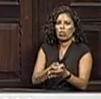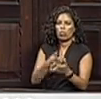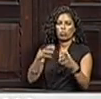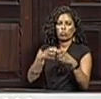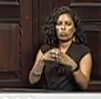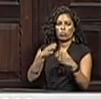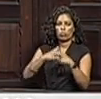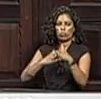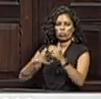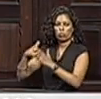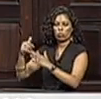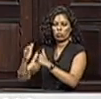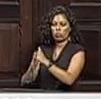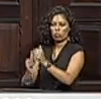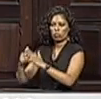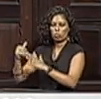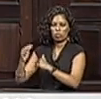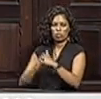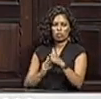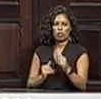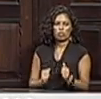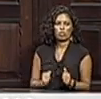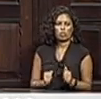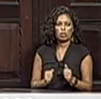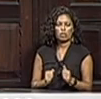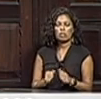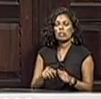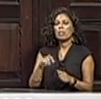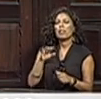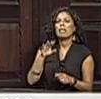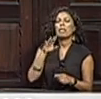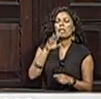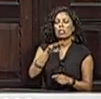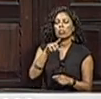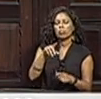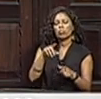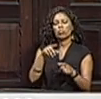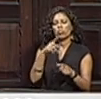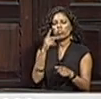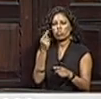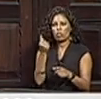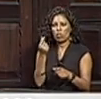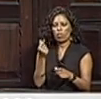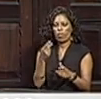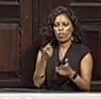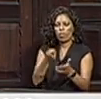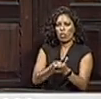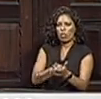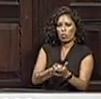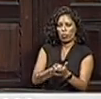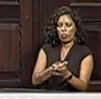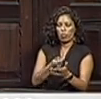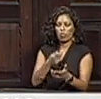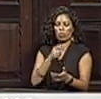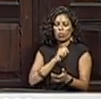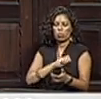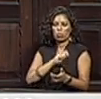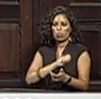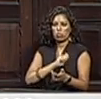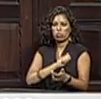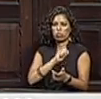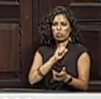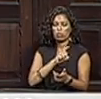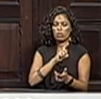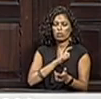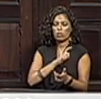envolve os trabalhadores, envolve os empresários, envolve a Comissão Estadual de Trabalho e Renda, envolve as